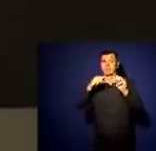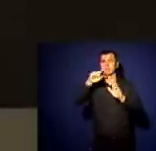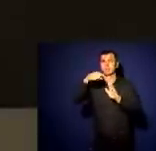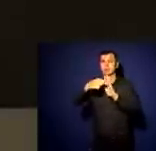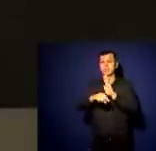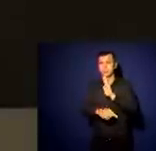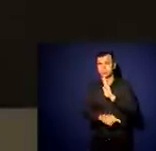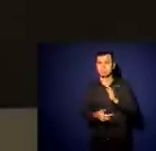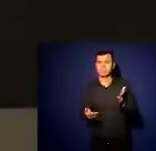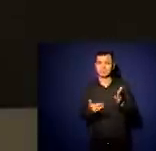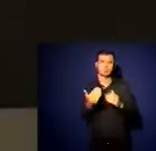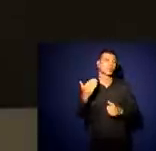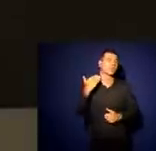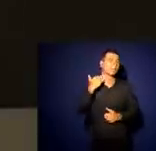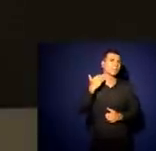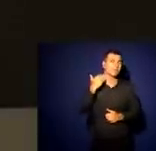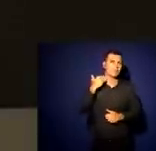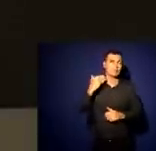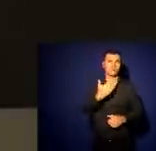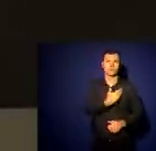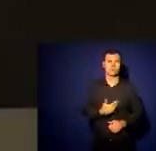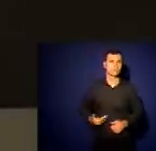estar de longe nos Bancos públicos